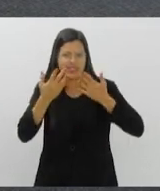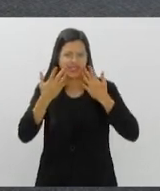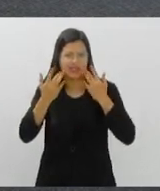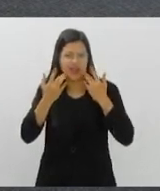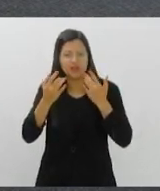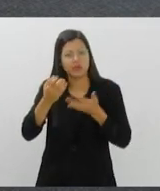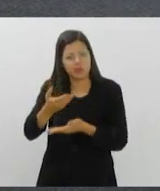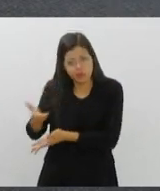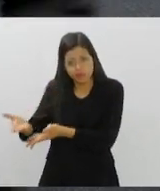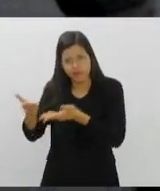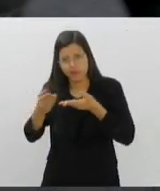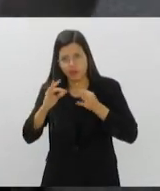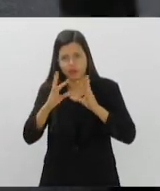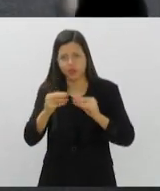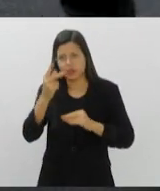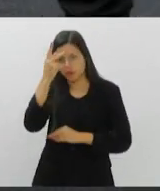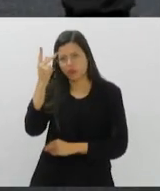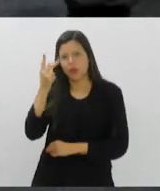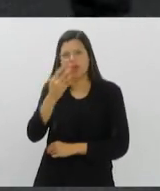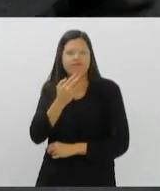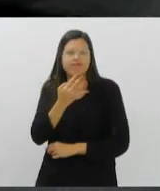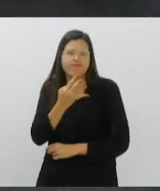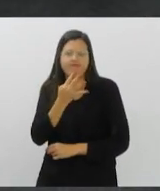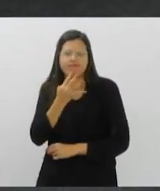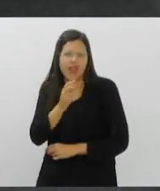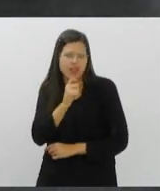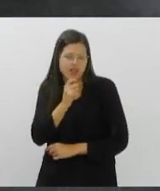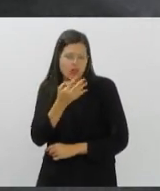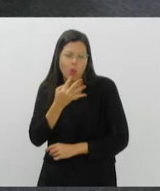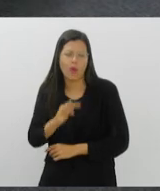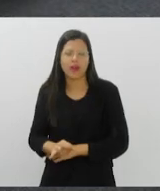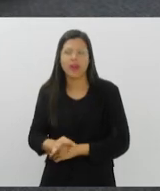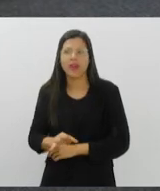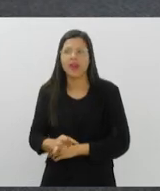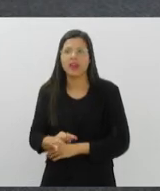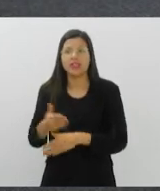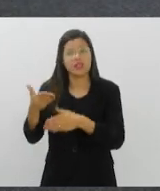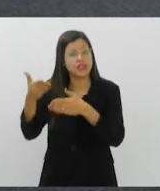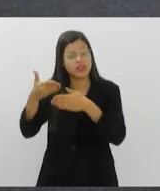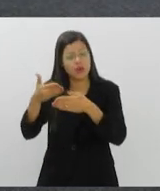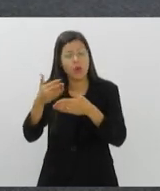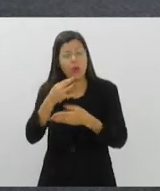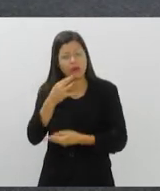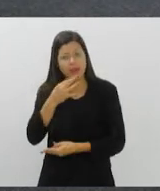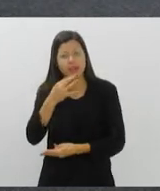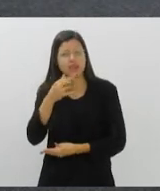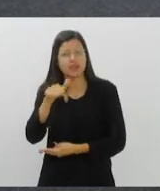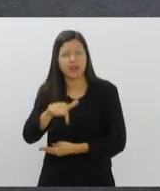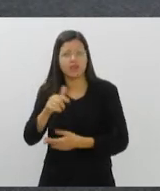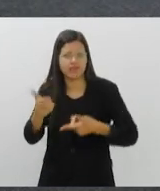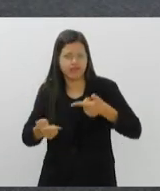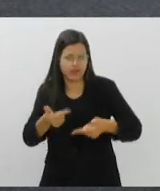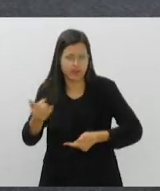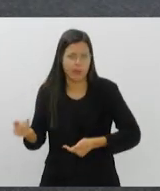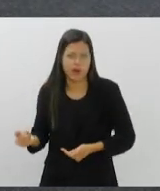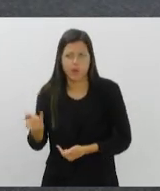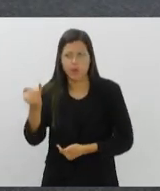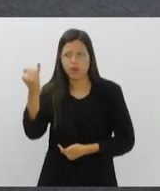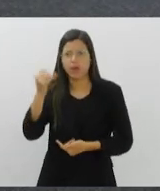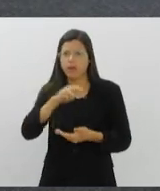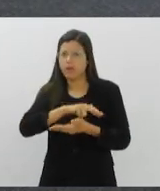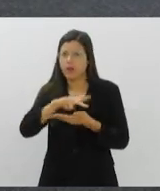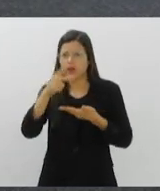pessoas que não conhecem ainda o grupo teatral Entrou por uma Porta para conhecer o trabalho deles, que é um trabalho assim, muito importante para várias pessoas